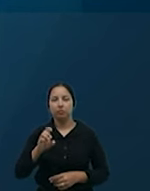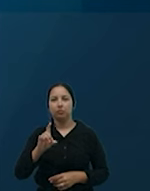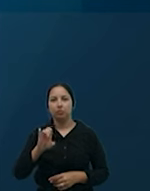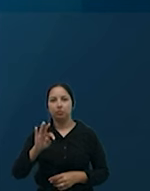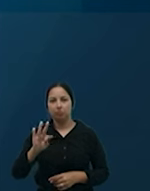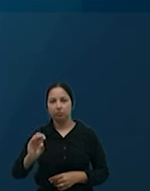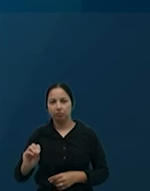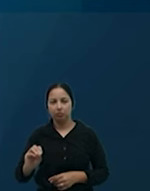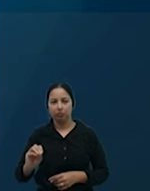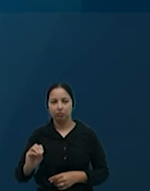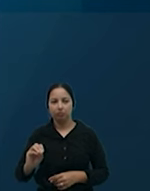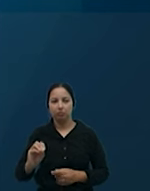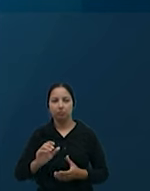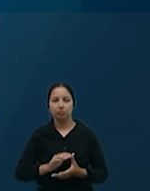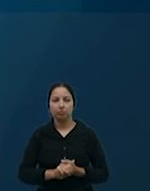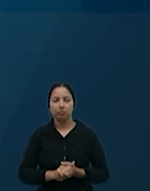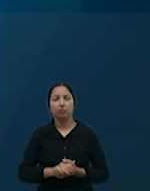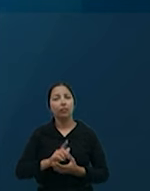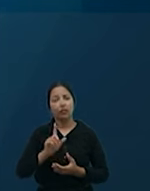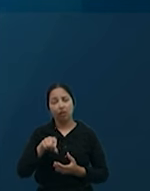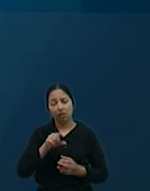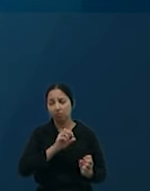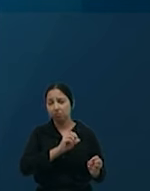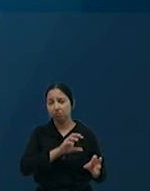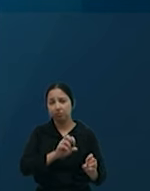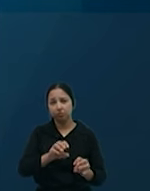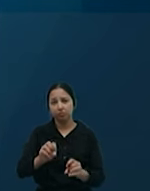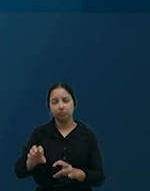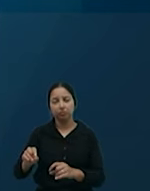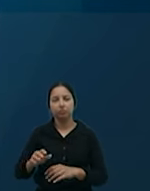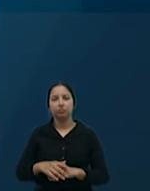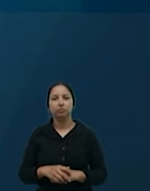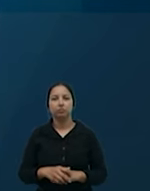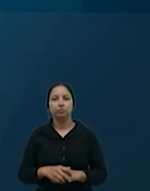que dá uma aula e está juntado no processo.